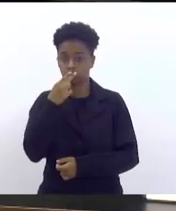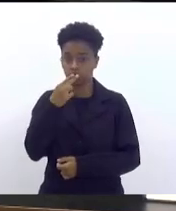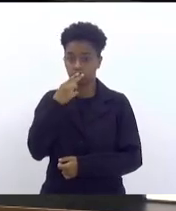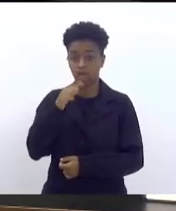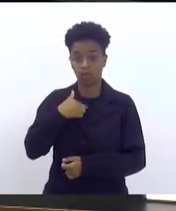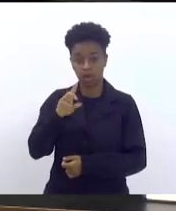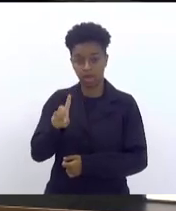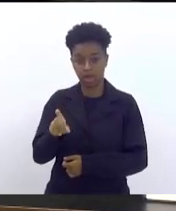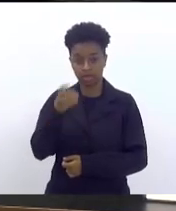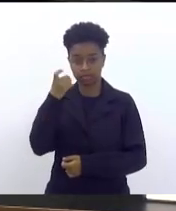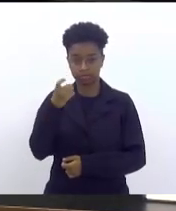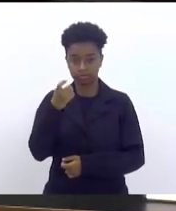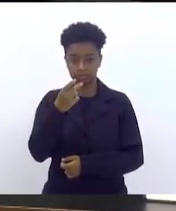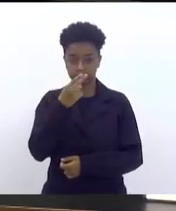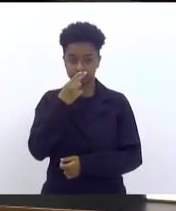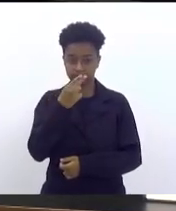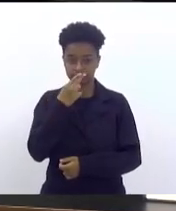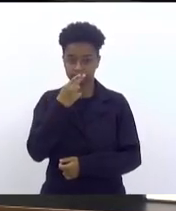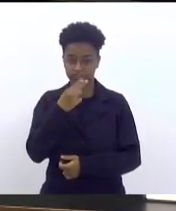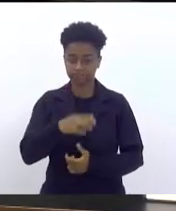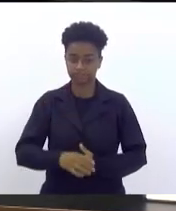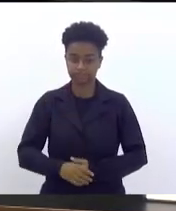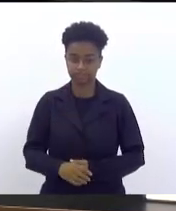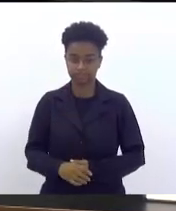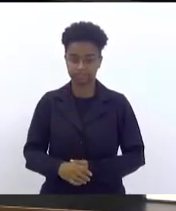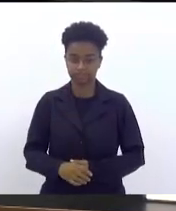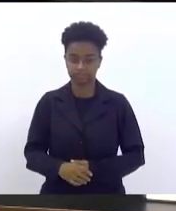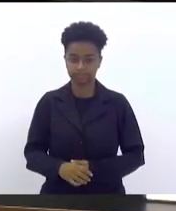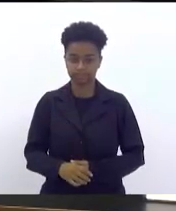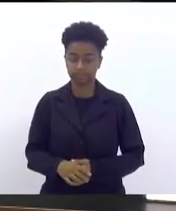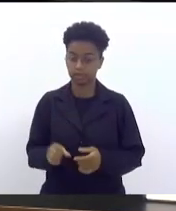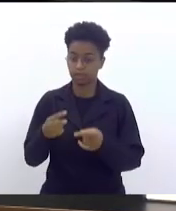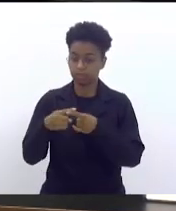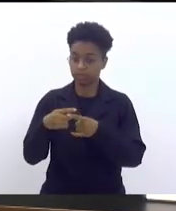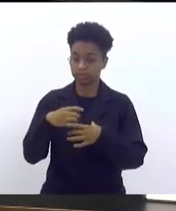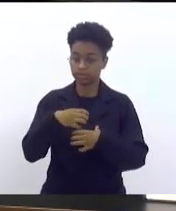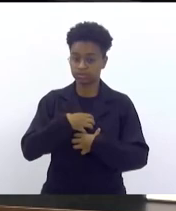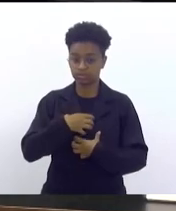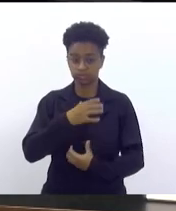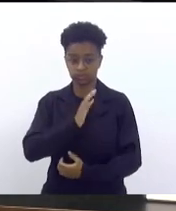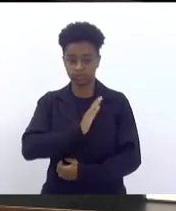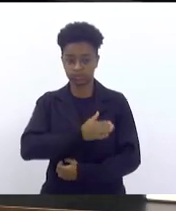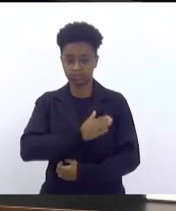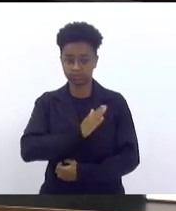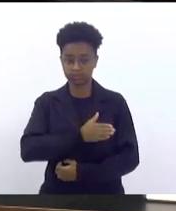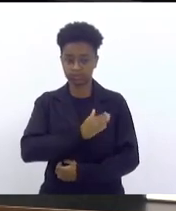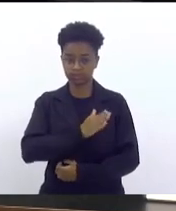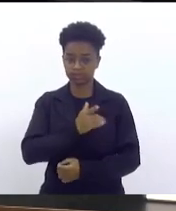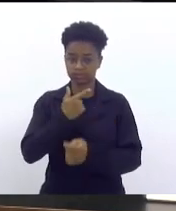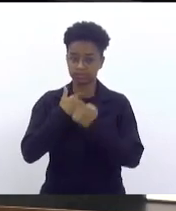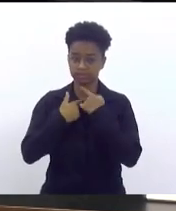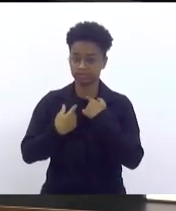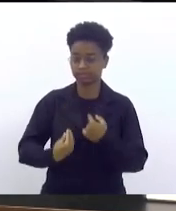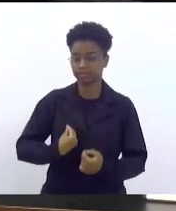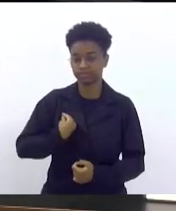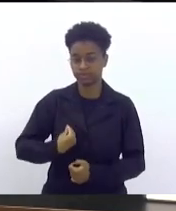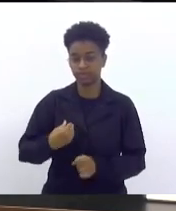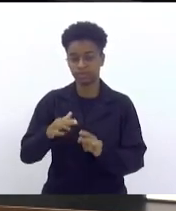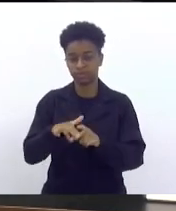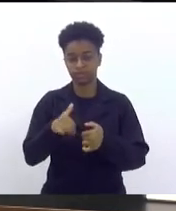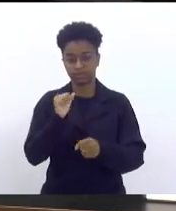ex fumante porque senti no coração a vontade de viver e parei